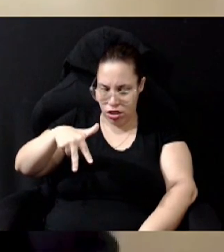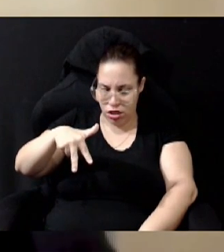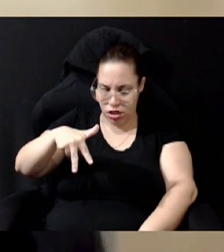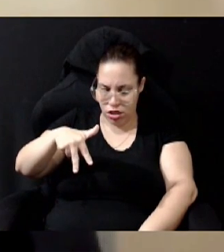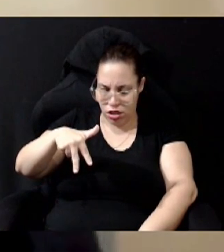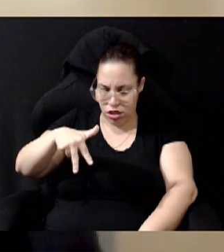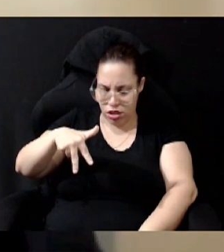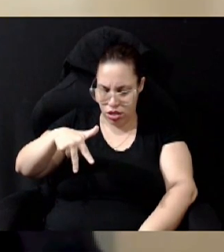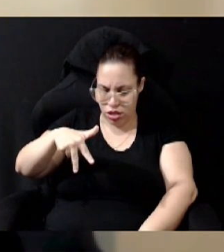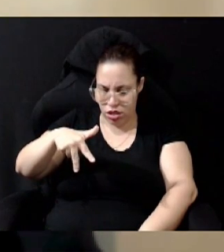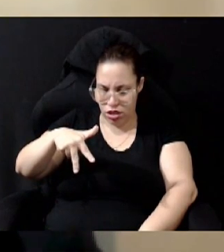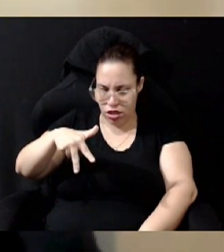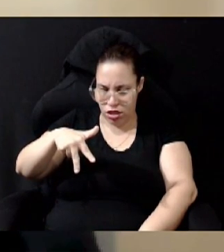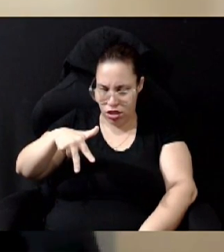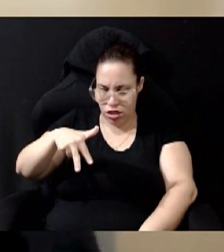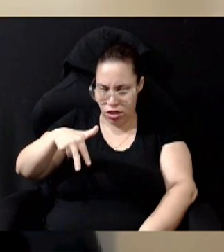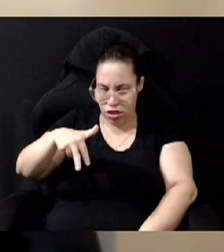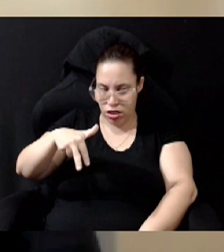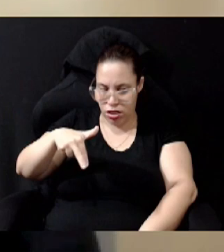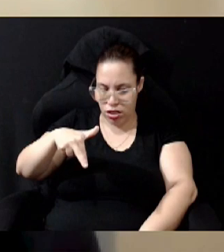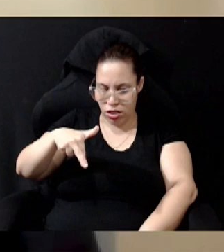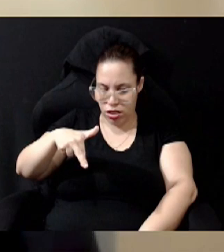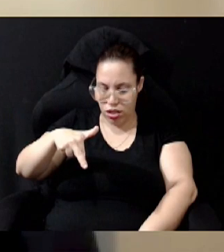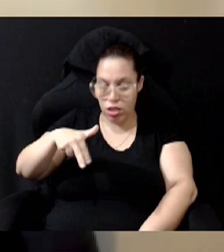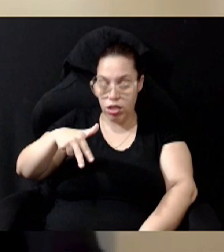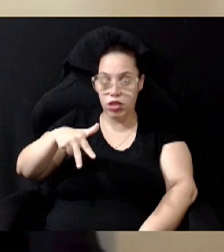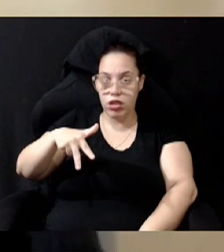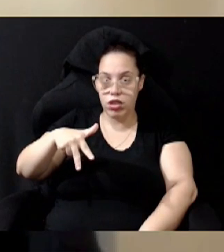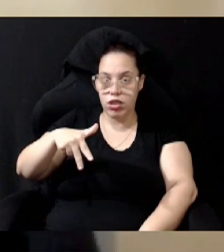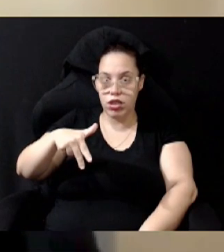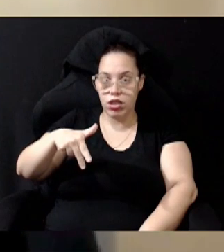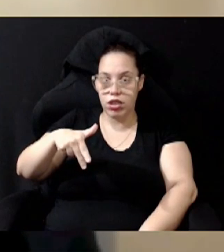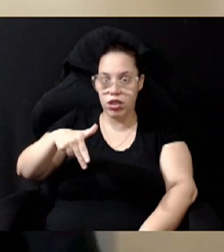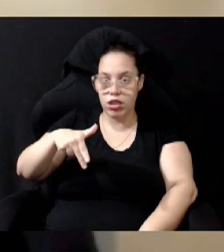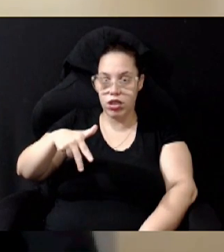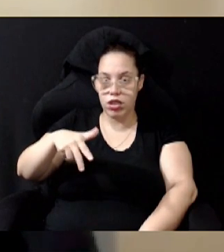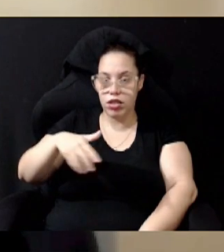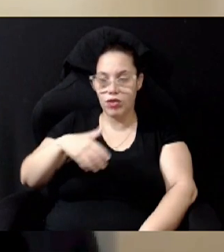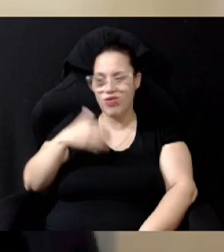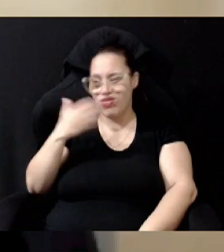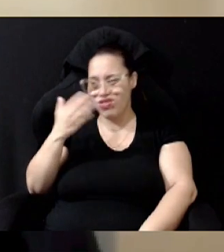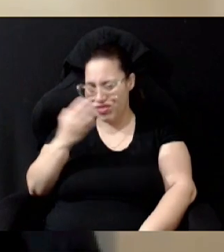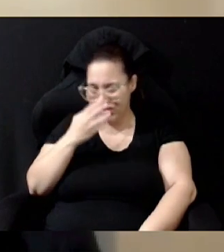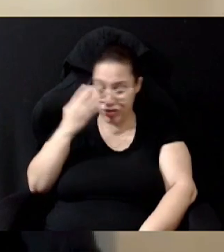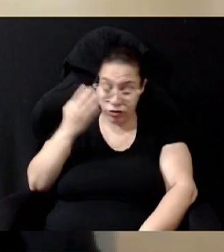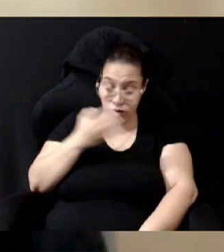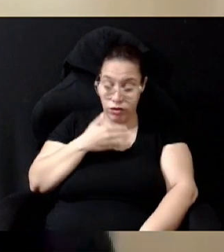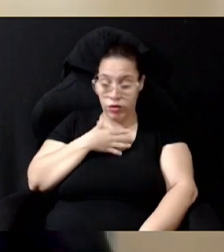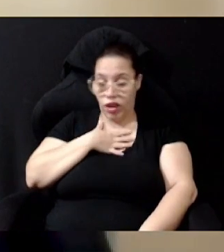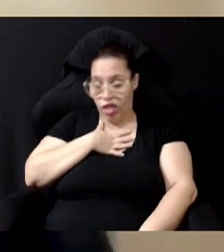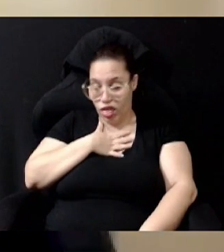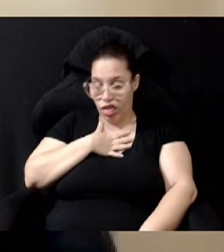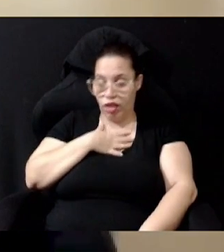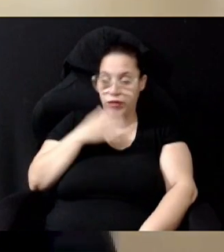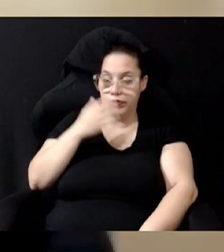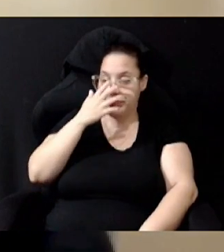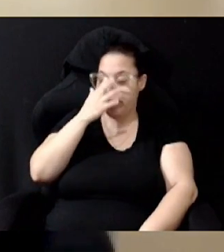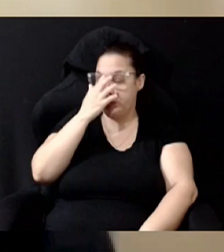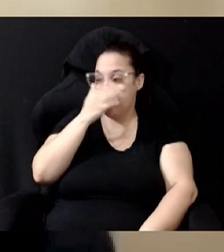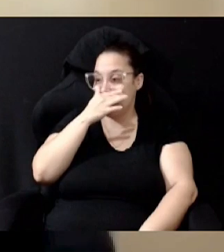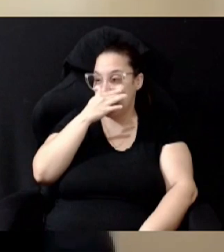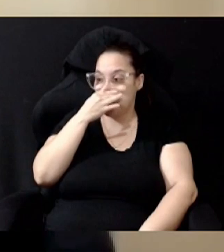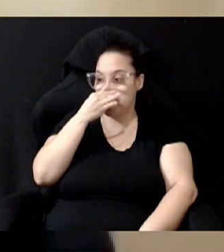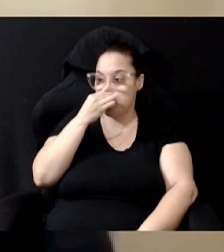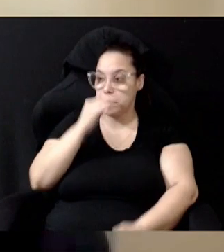até passar o grande mal-estar. Então, são bastante diversificados, sim, mas